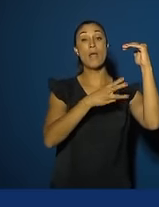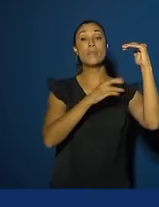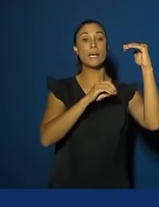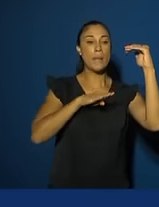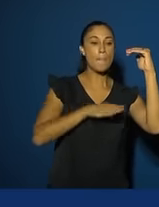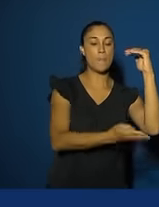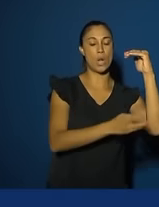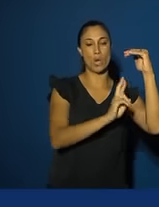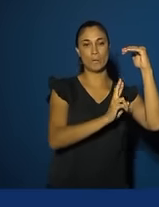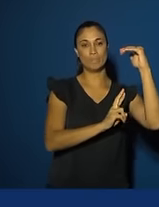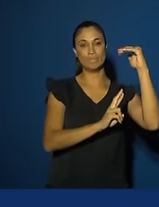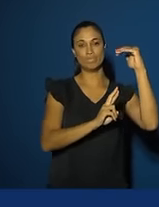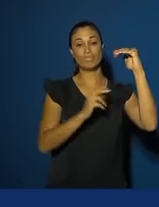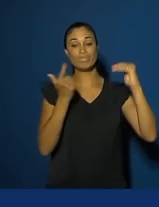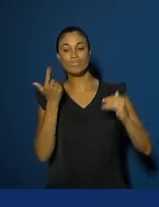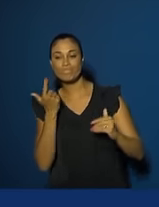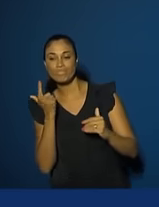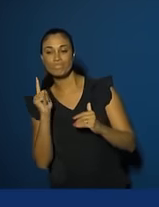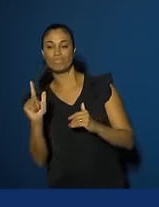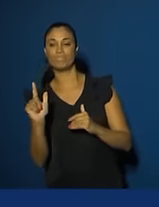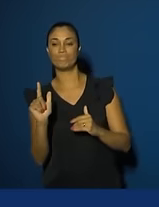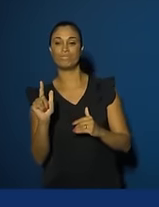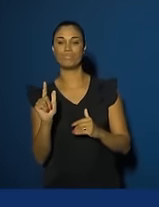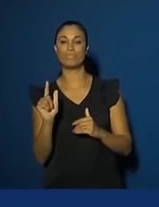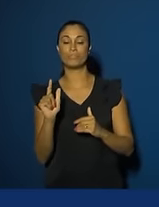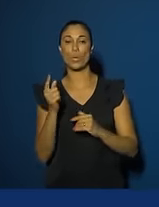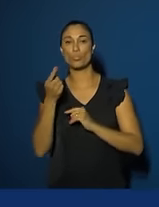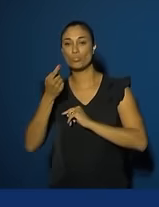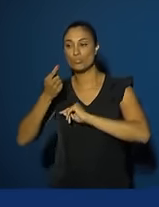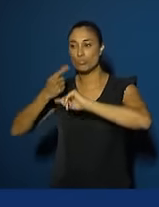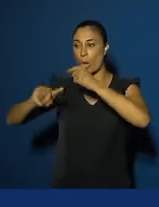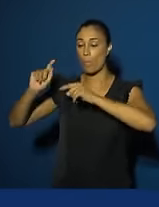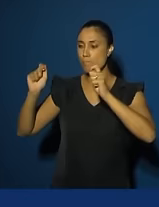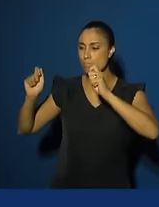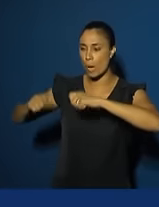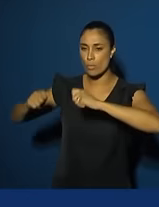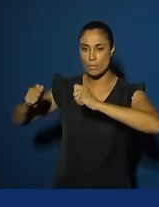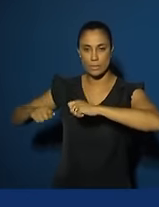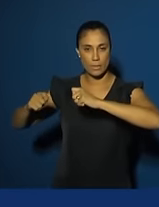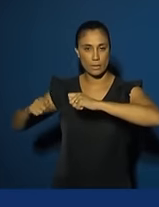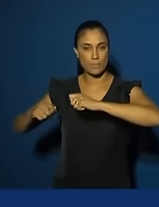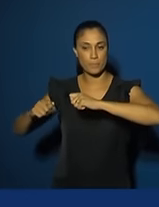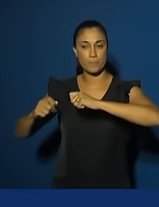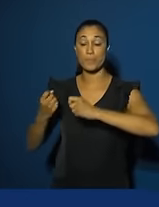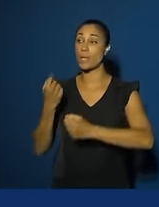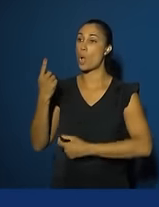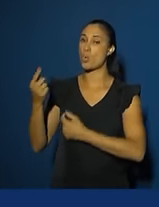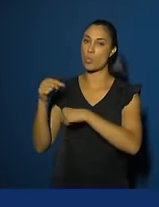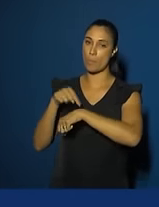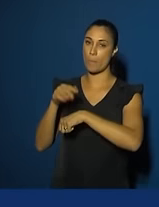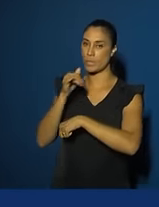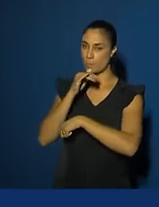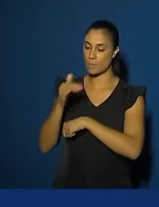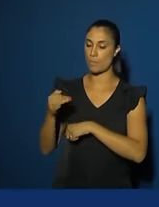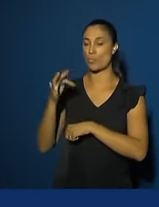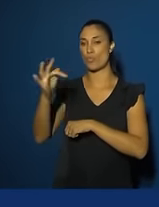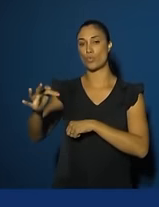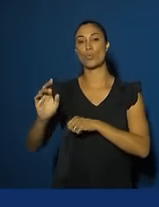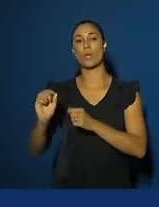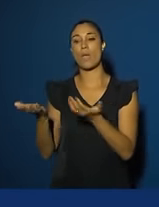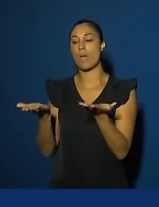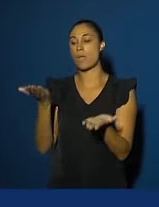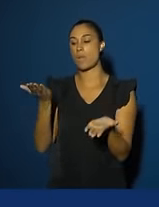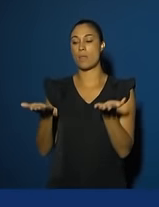deais para conseguir tornar possível Em algum momento do futuro próximo